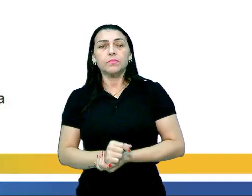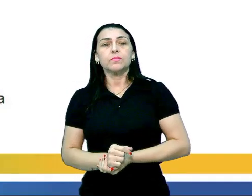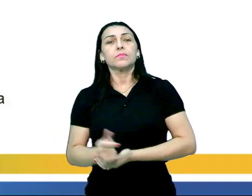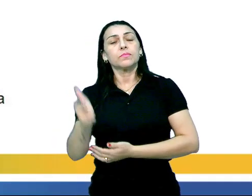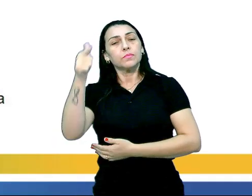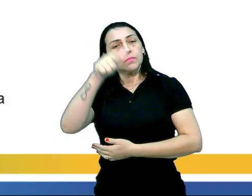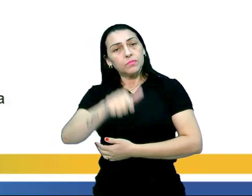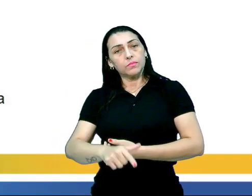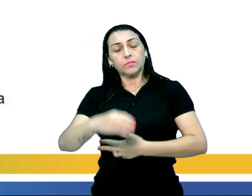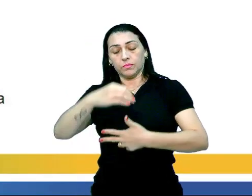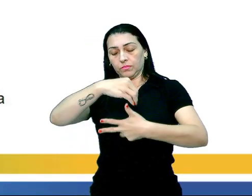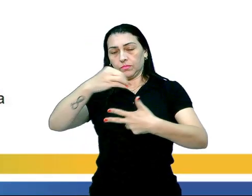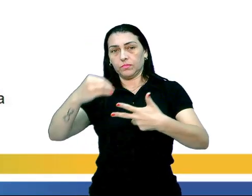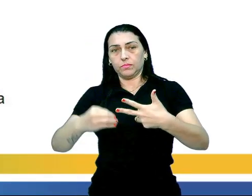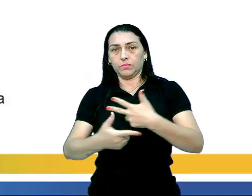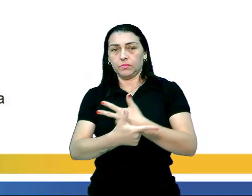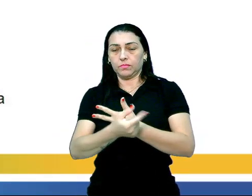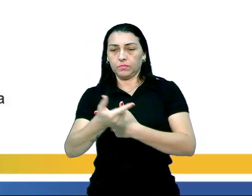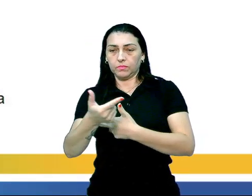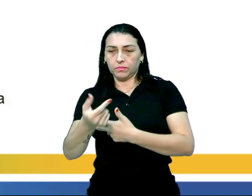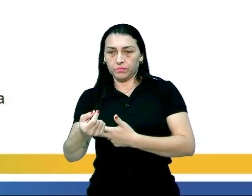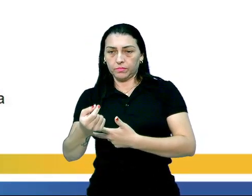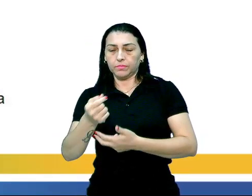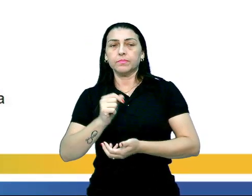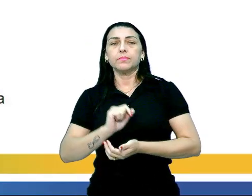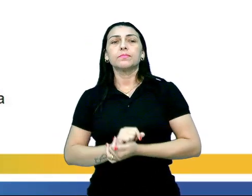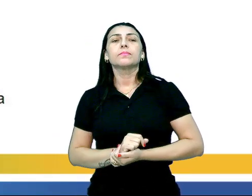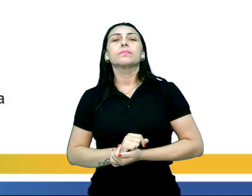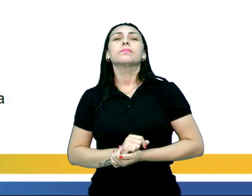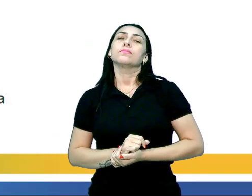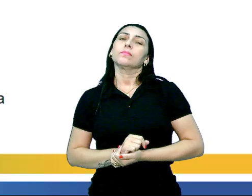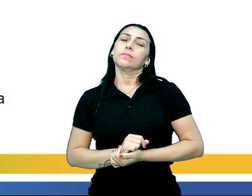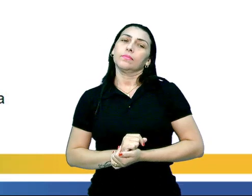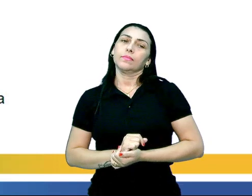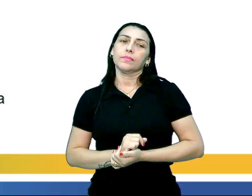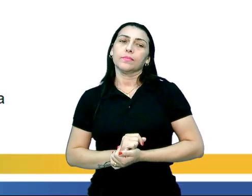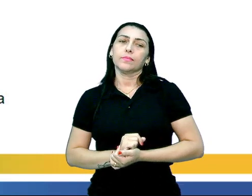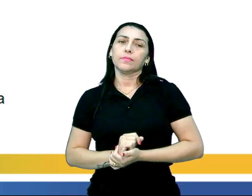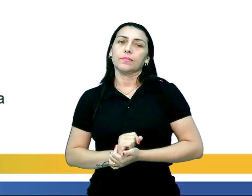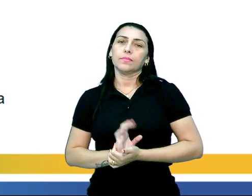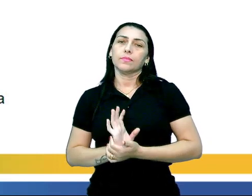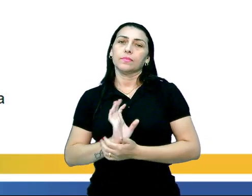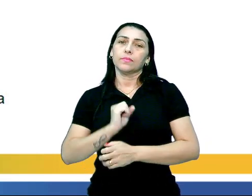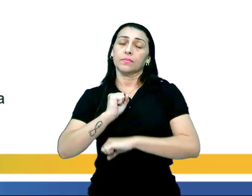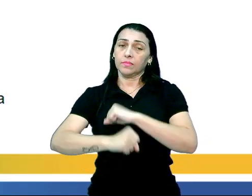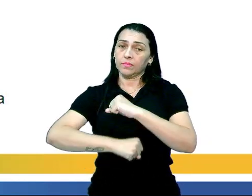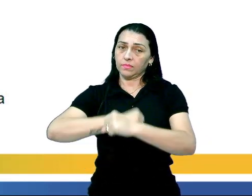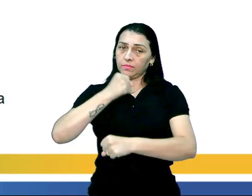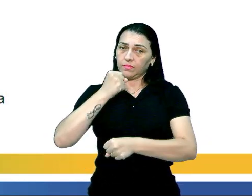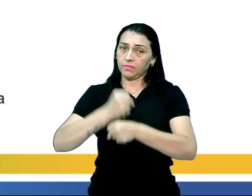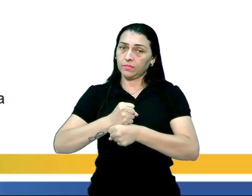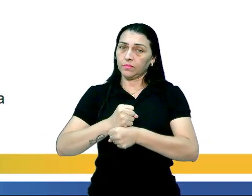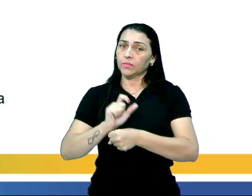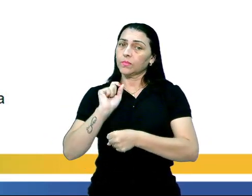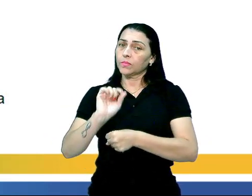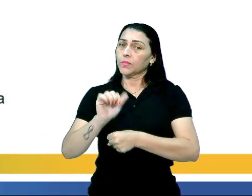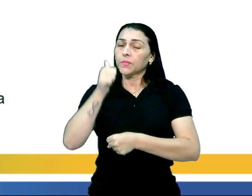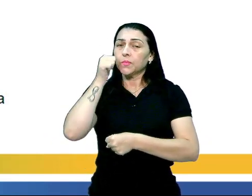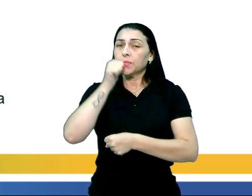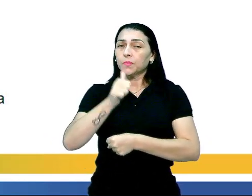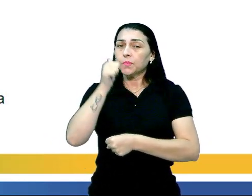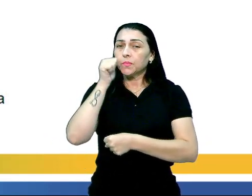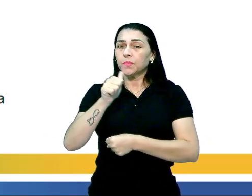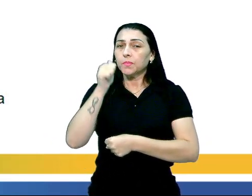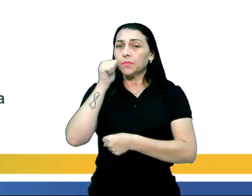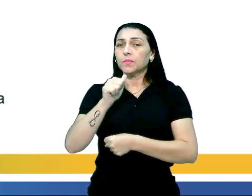Mais uma questão do Enem, e esta do Enem do ano de 2020. Temos